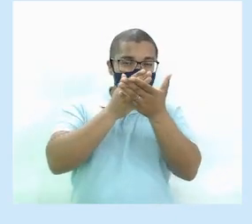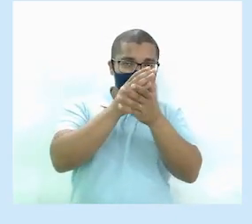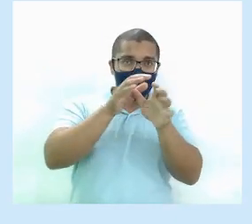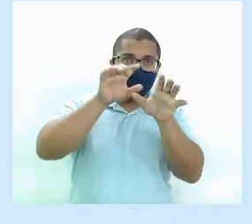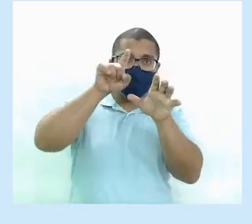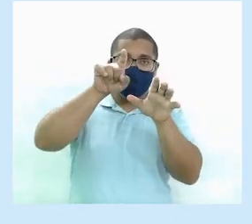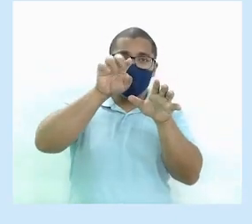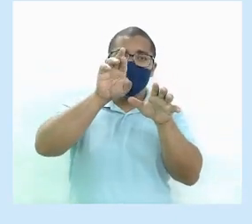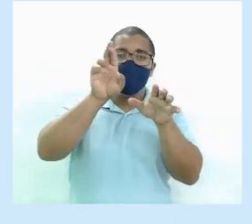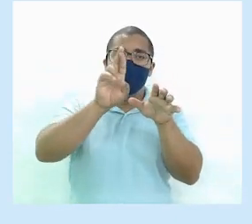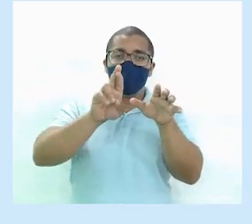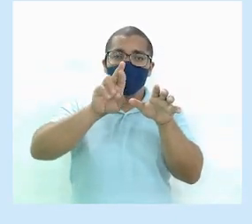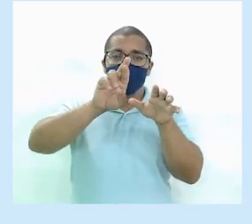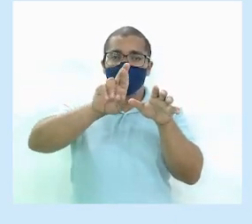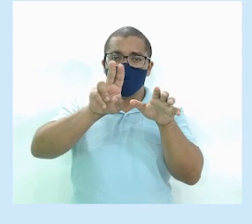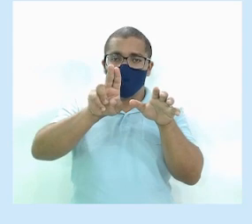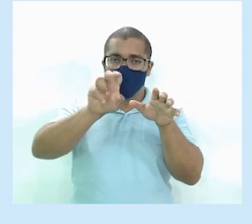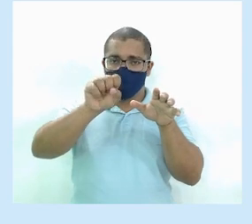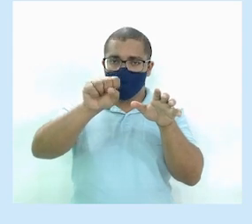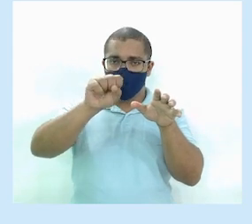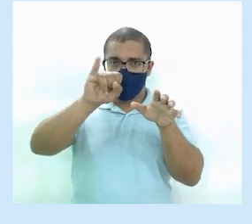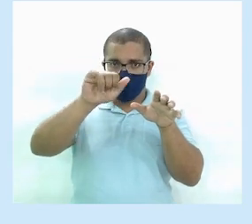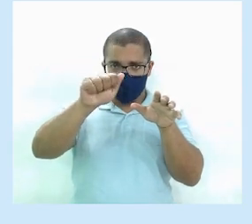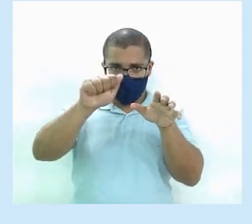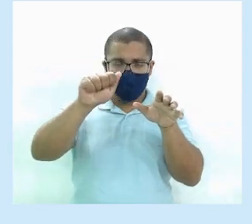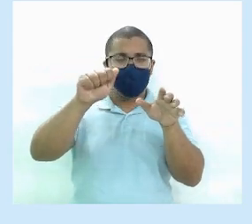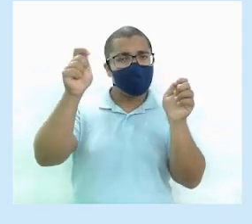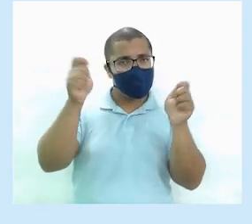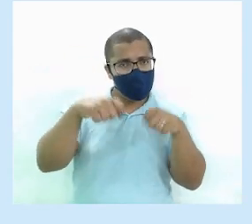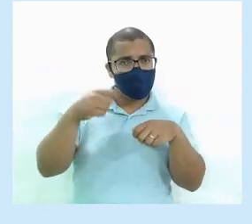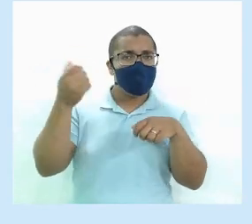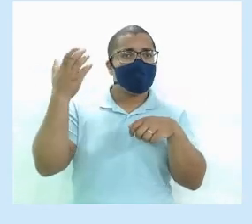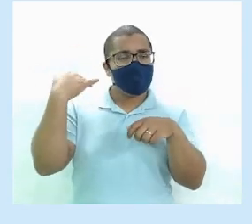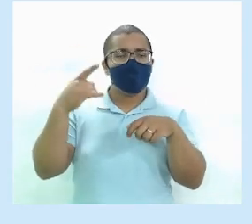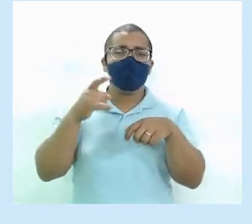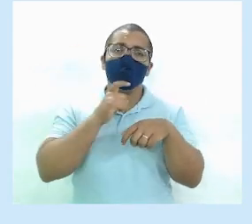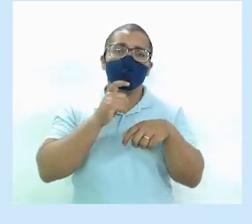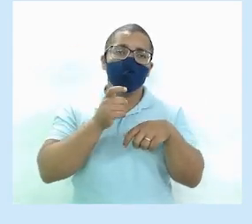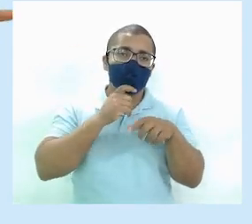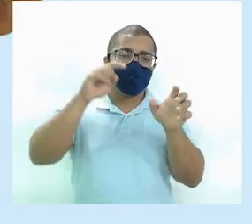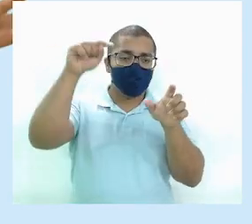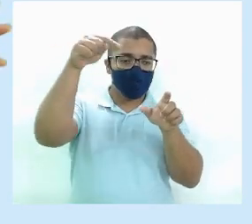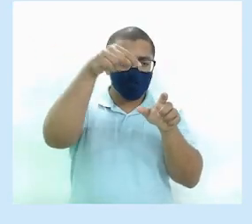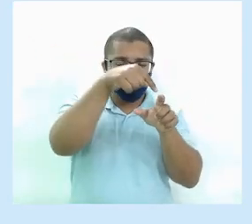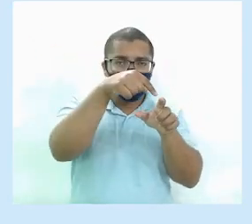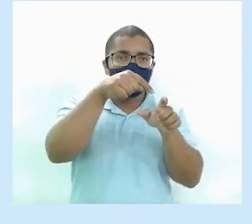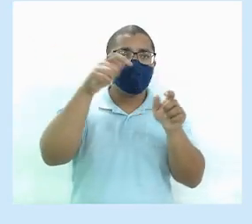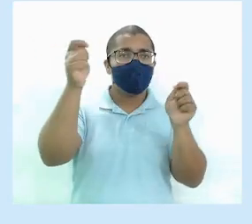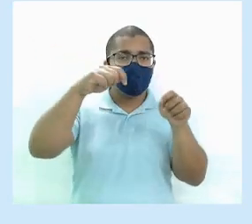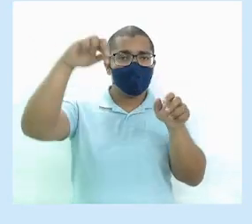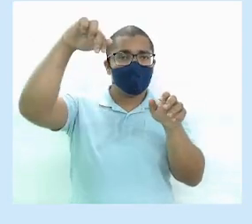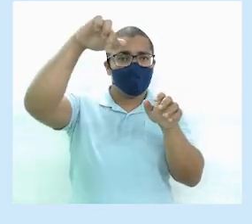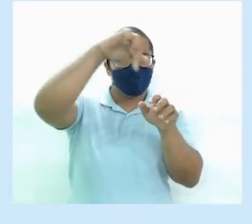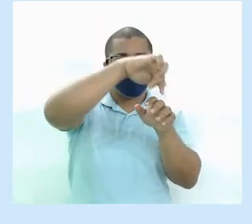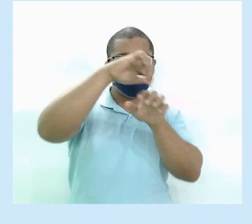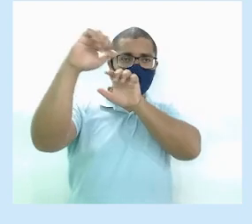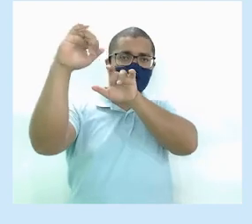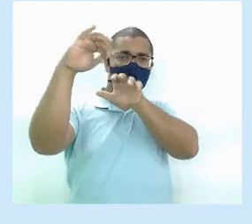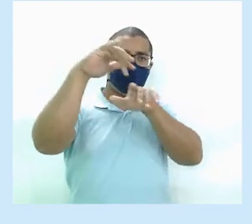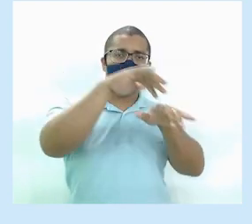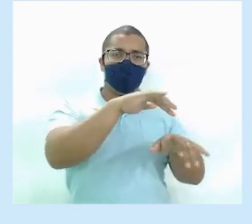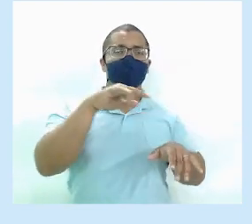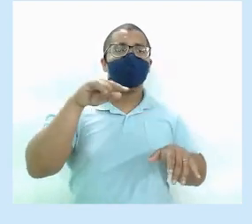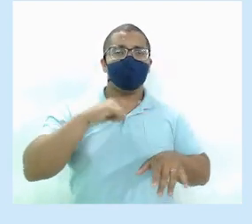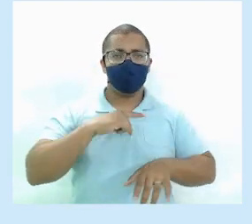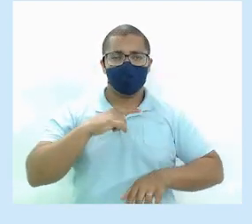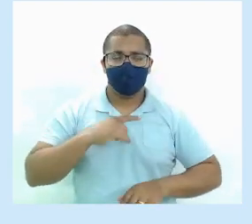então ali dá para passar. Segundo na era, quando estava tendo de gelo, ali fez uma camada de gelo e a galera passou ali fazendo um